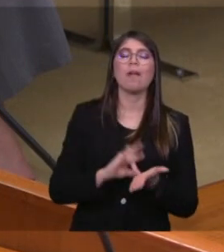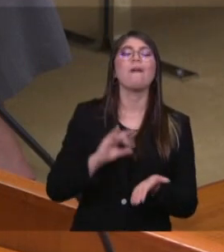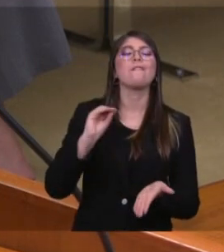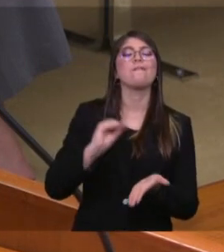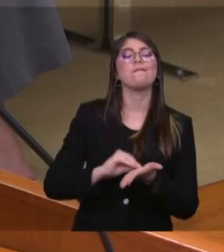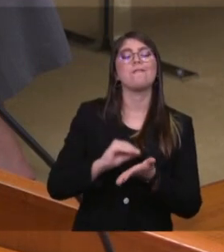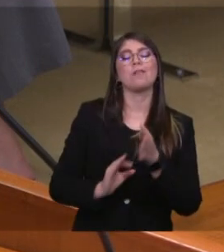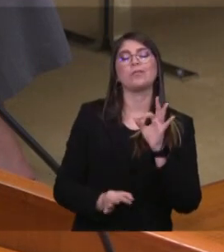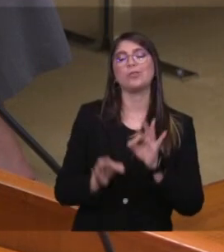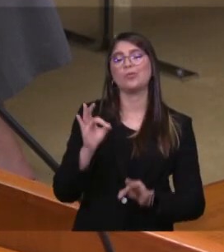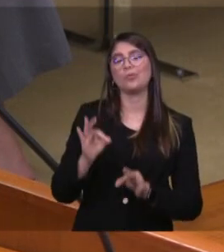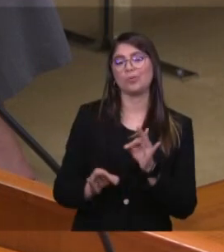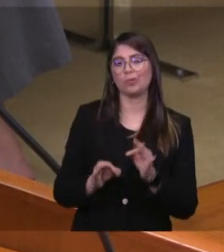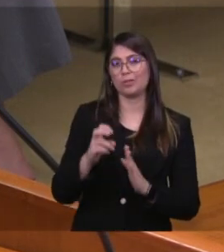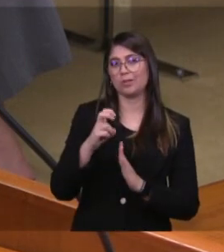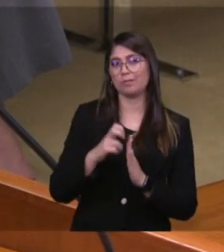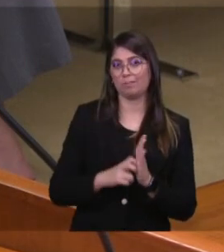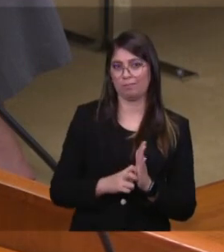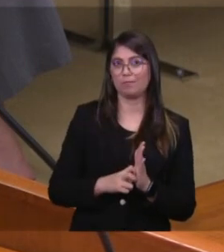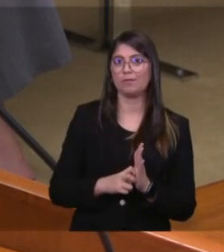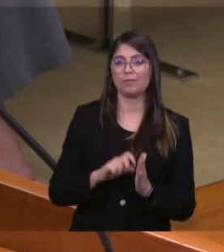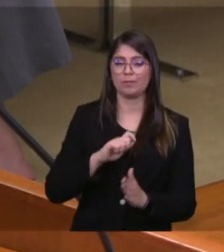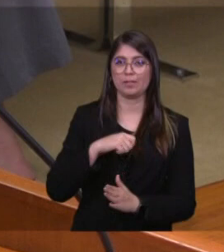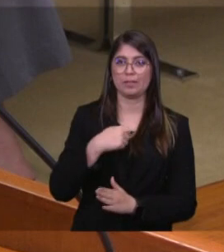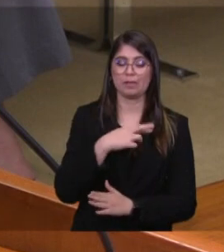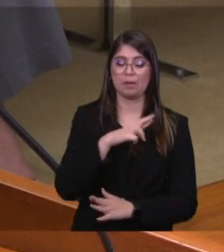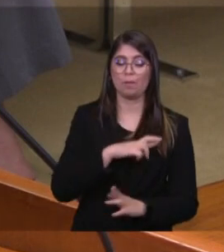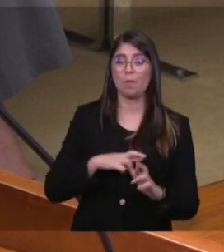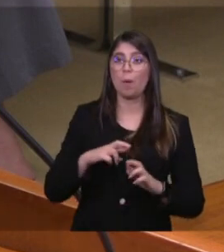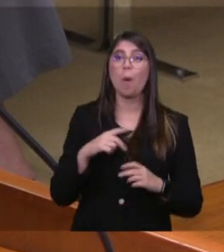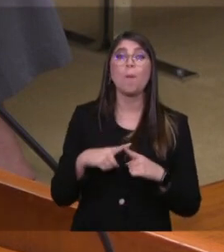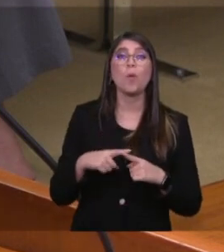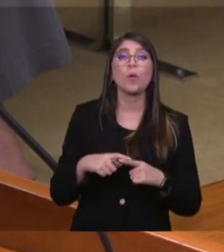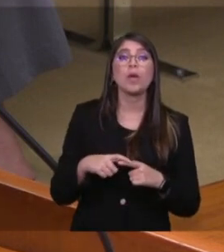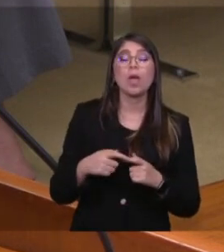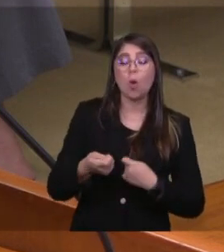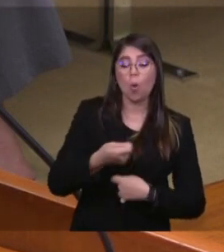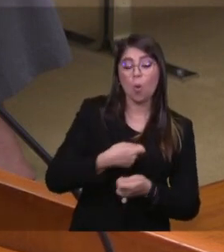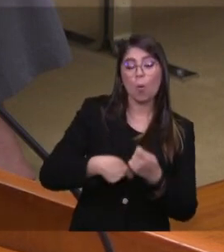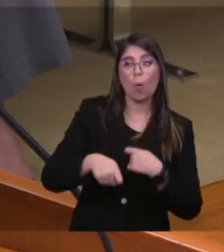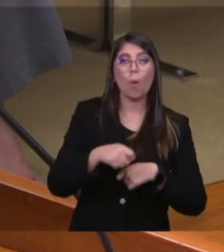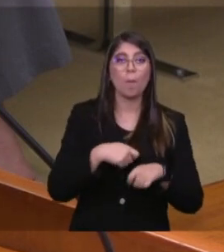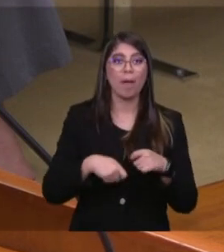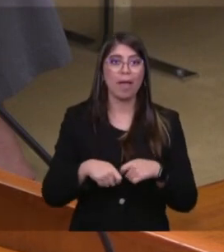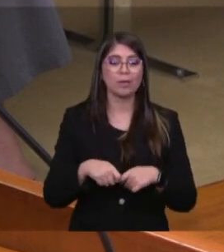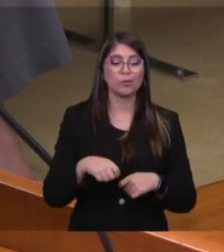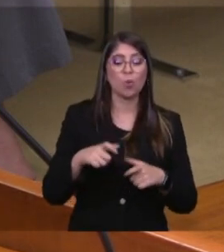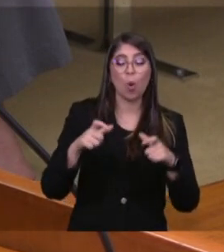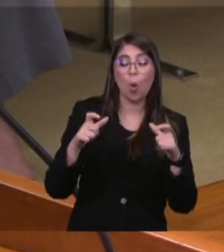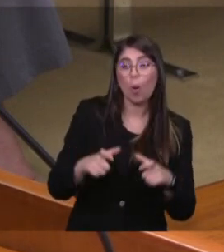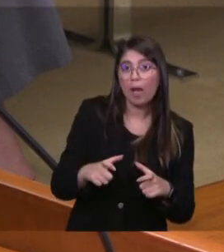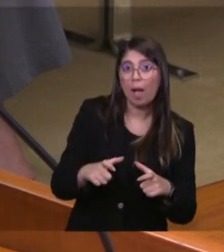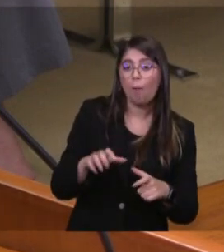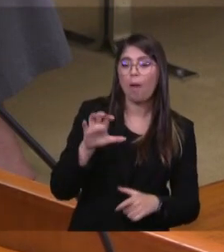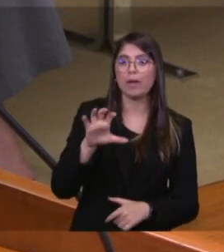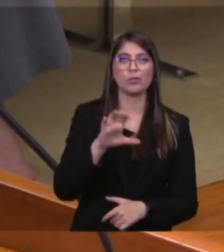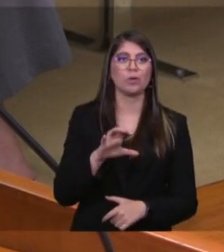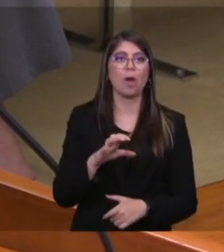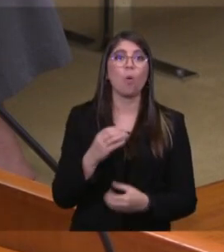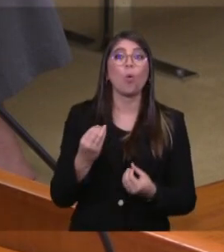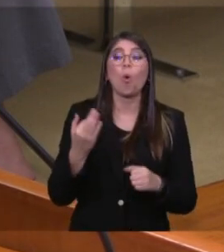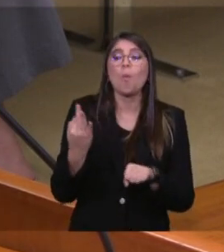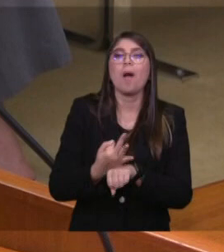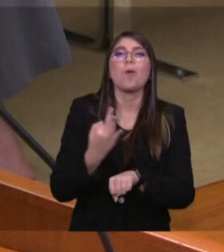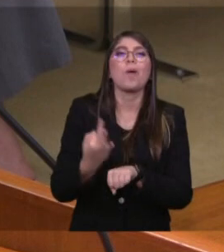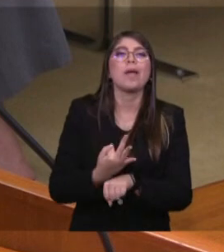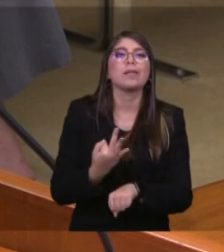injustiça fiscal. Porque o comércio local, o comércio regional não irá se sustentar, porque a